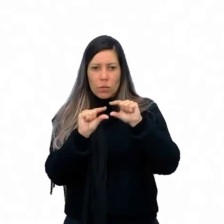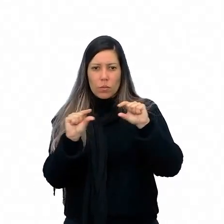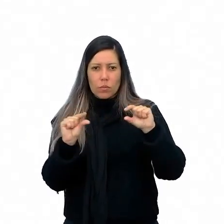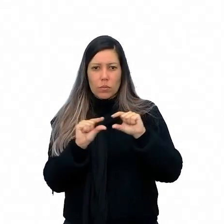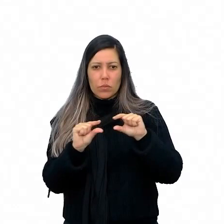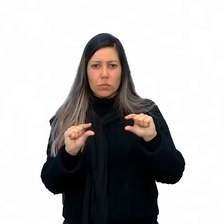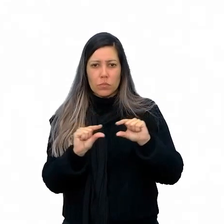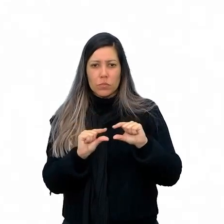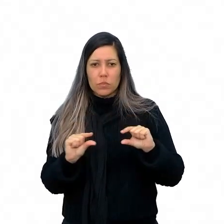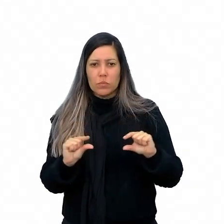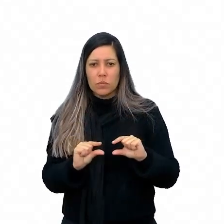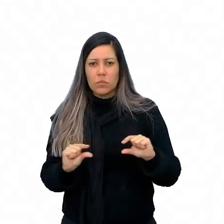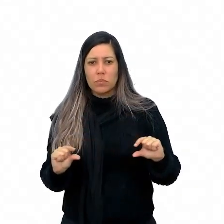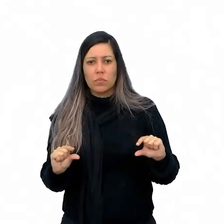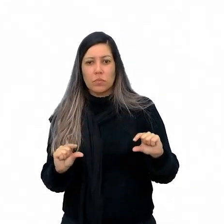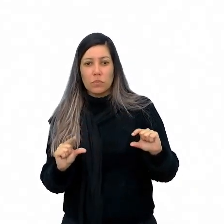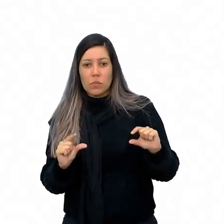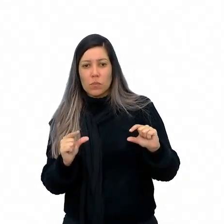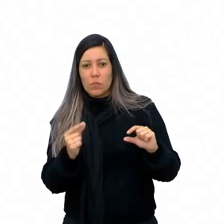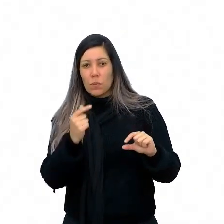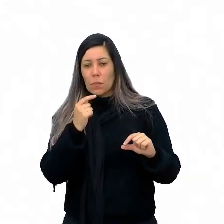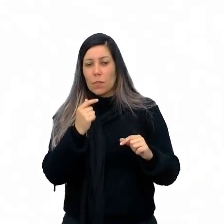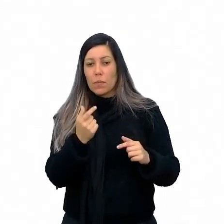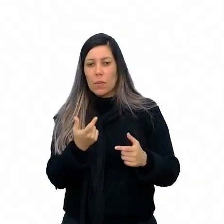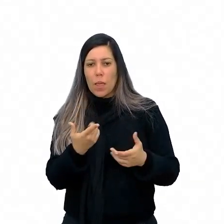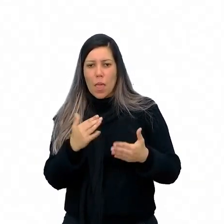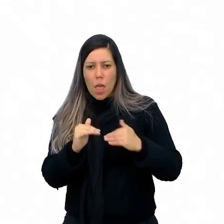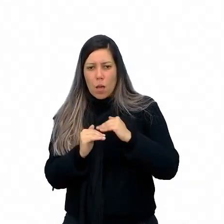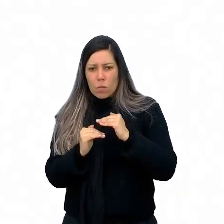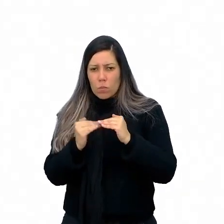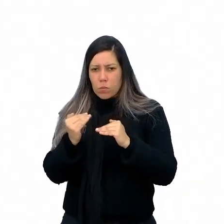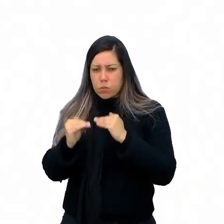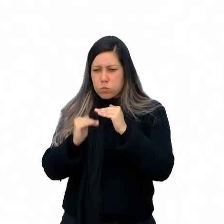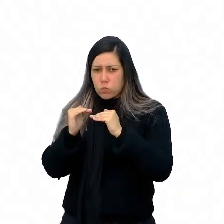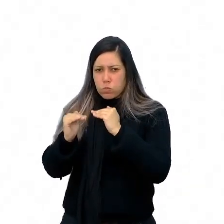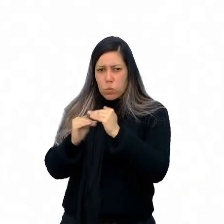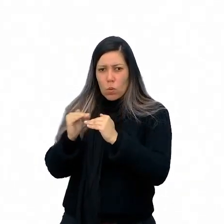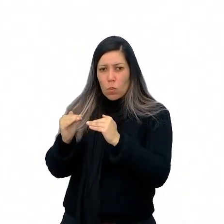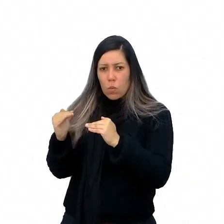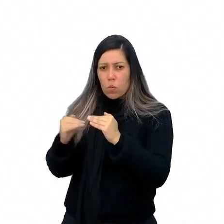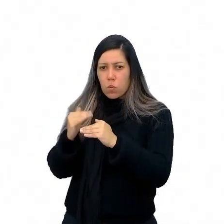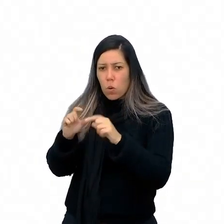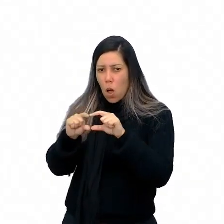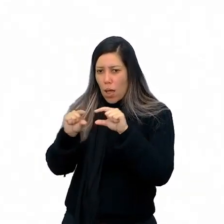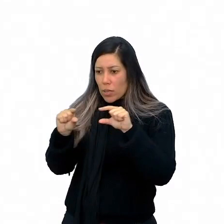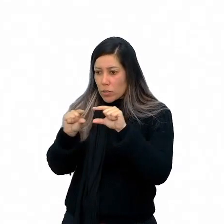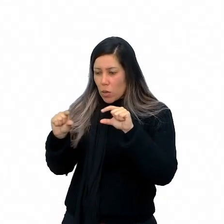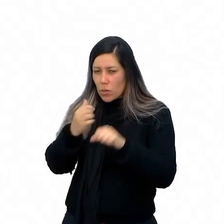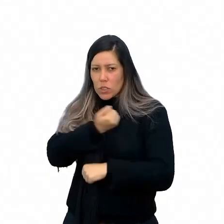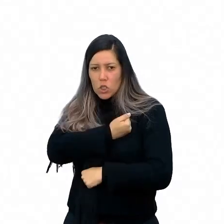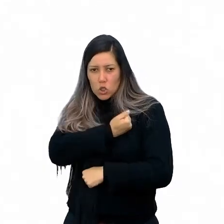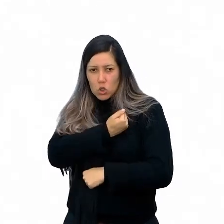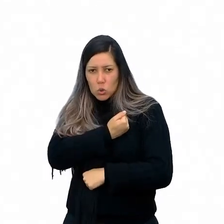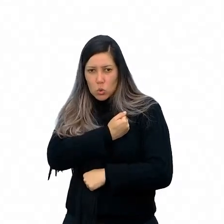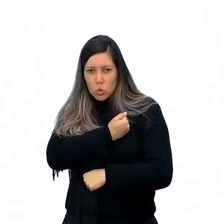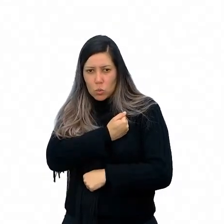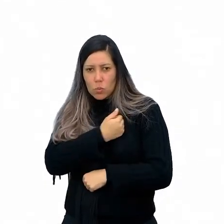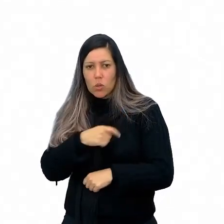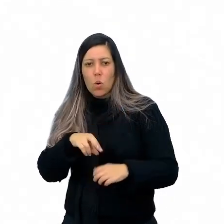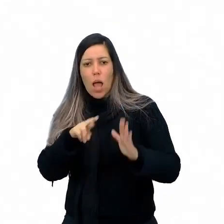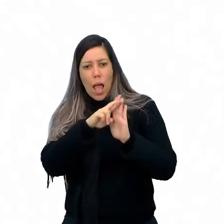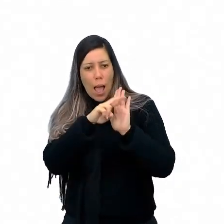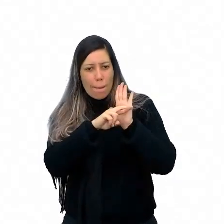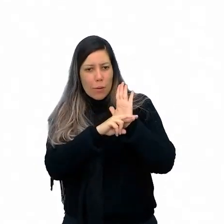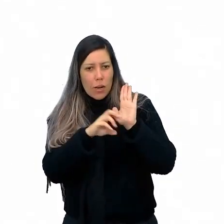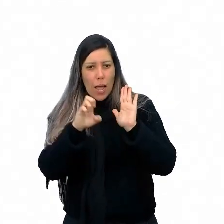expressões algébricas, identificação da regularidade de uma sequência numérica, está aqui, ó, tudo bem? E a nossa habilidade a ser